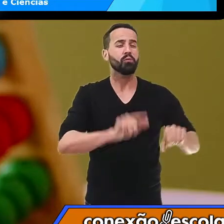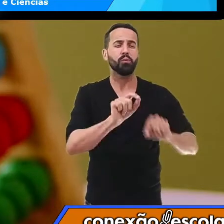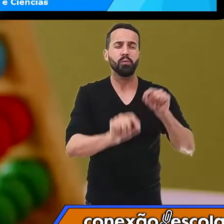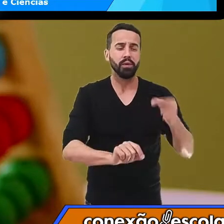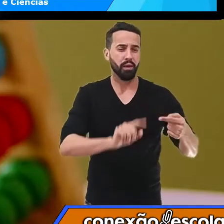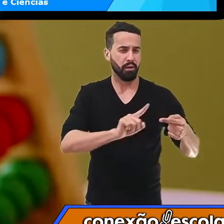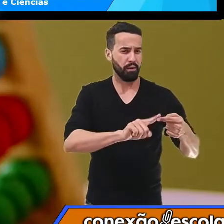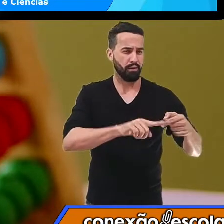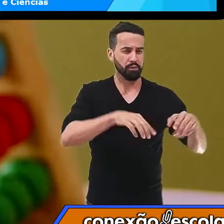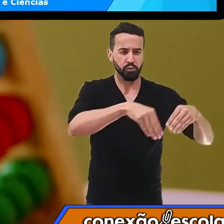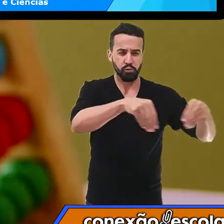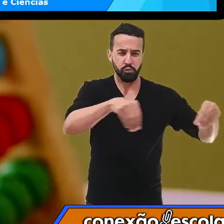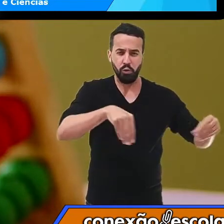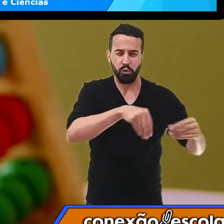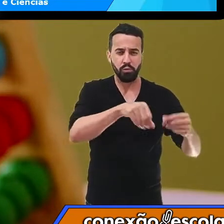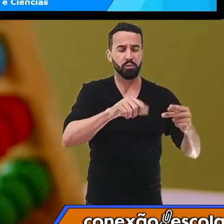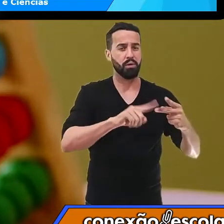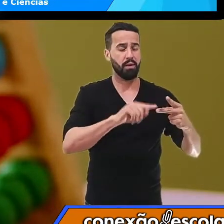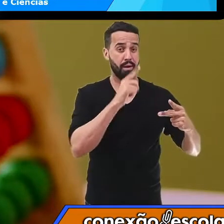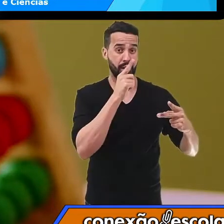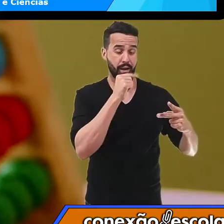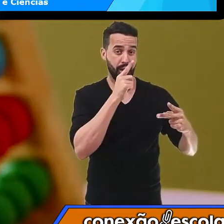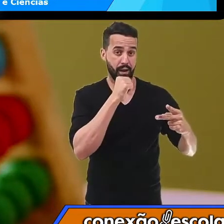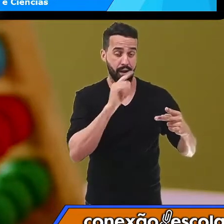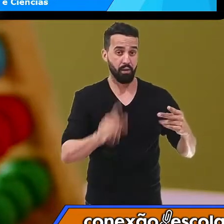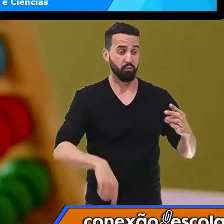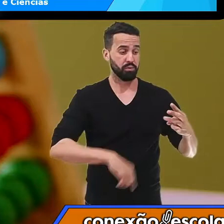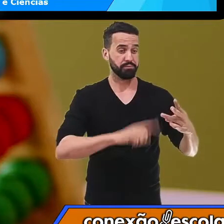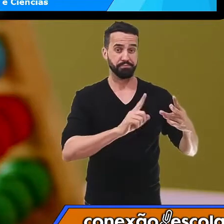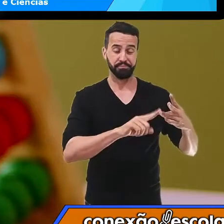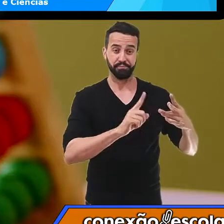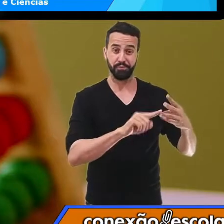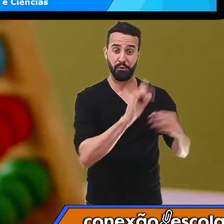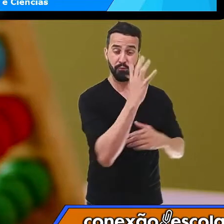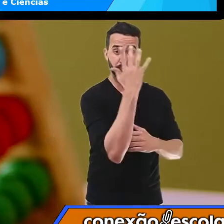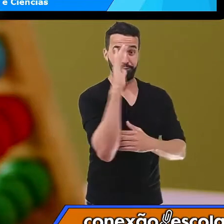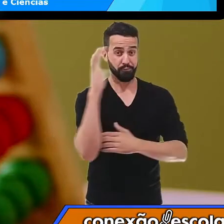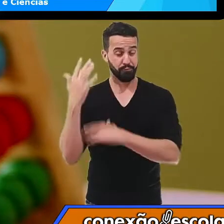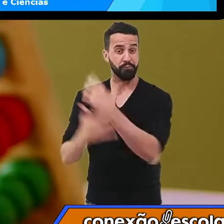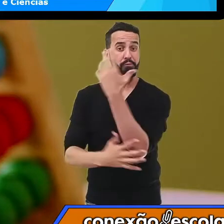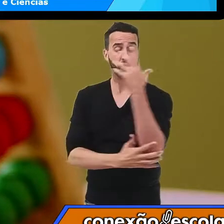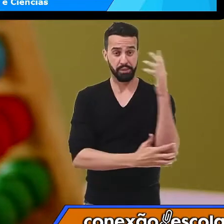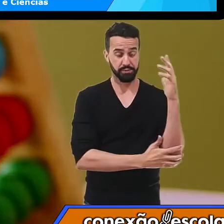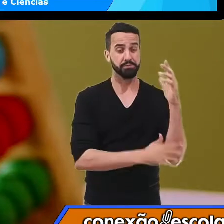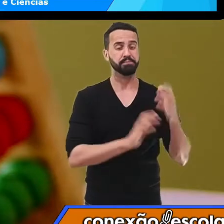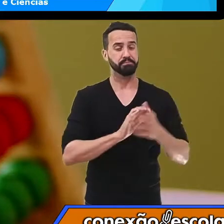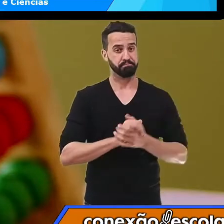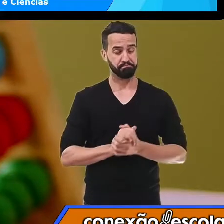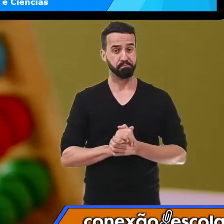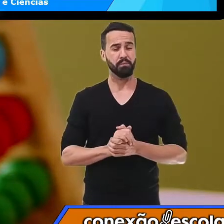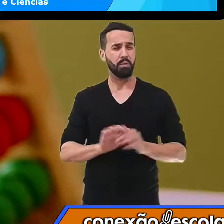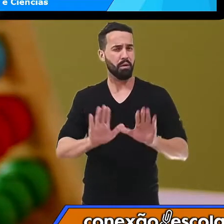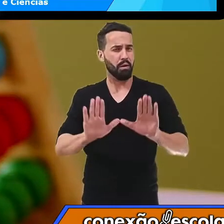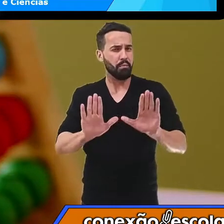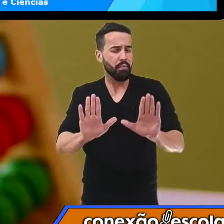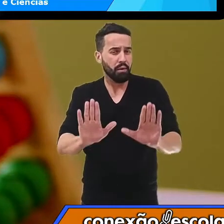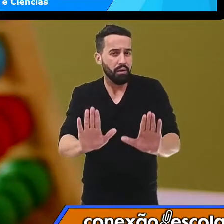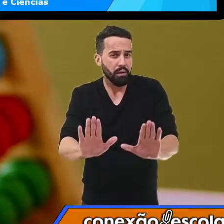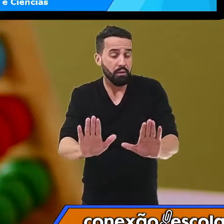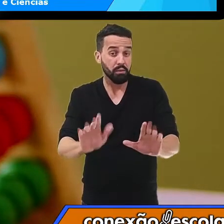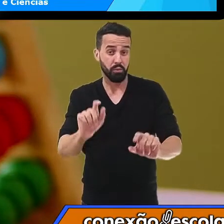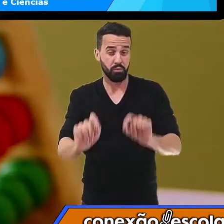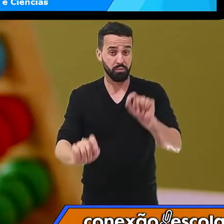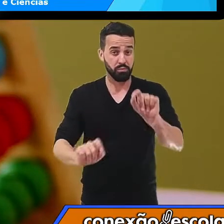solo, as águas, as próprias florestas. No entanto, quando